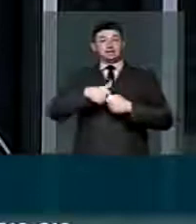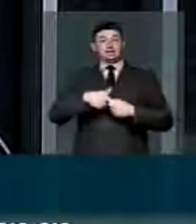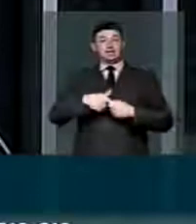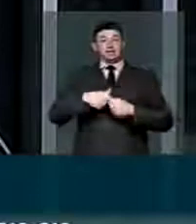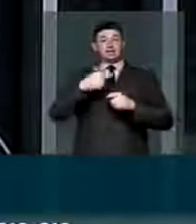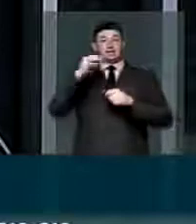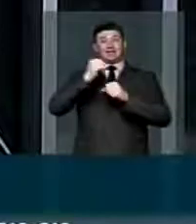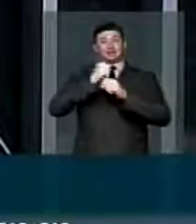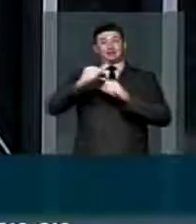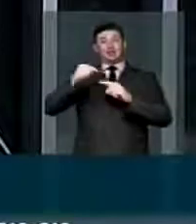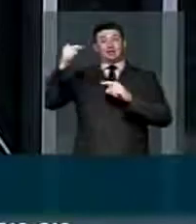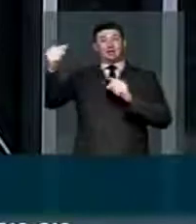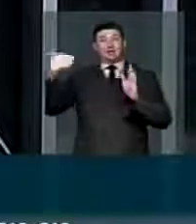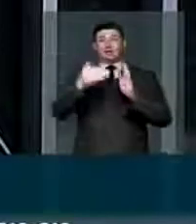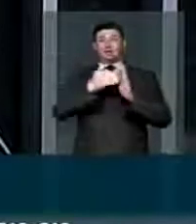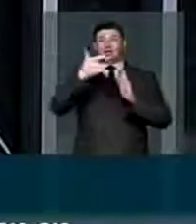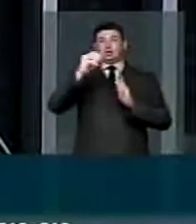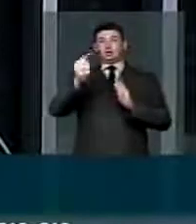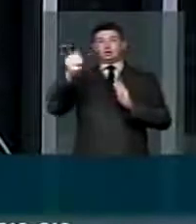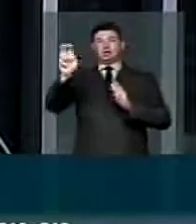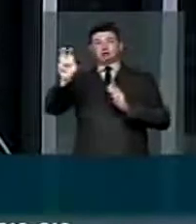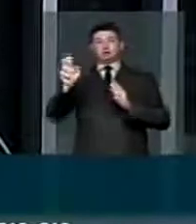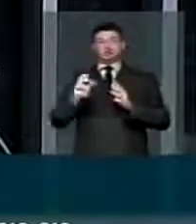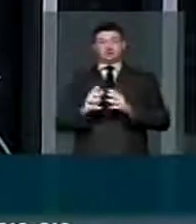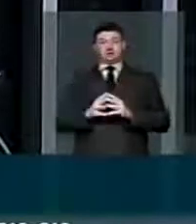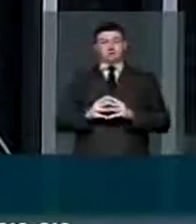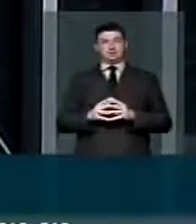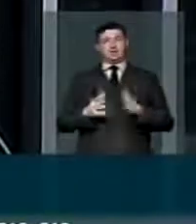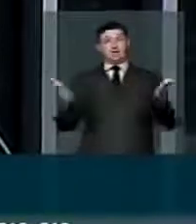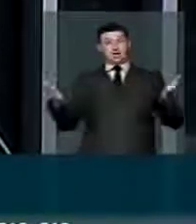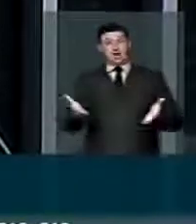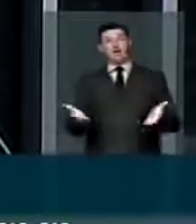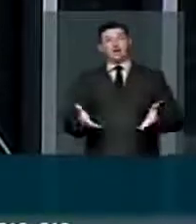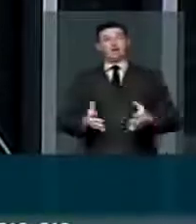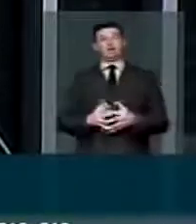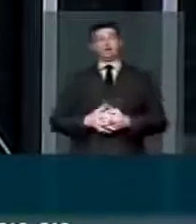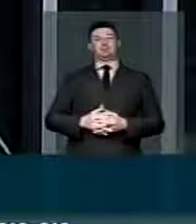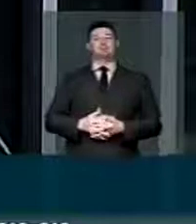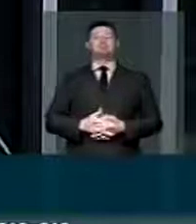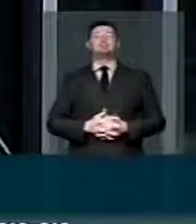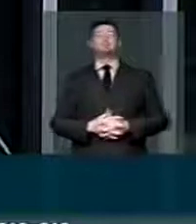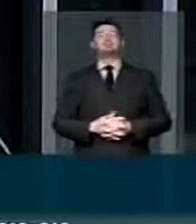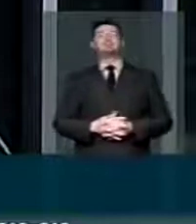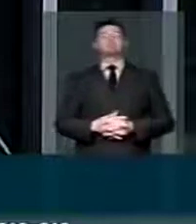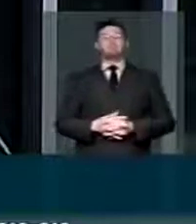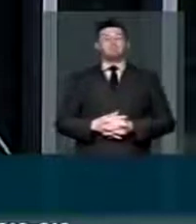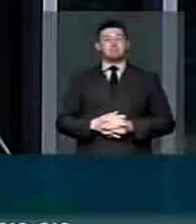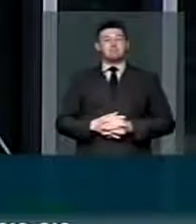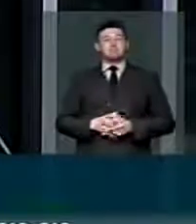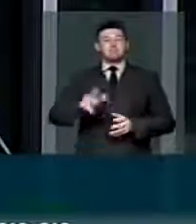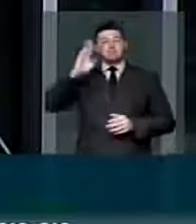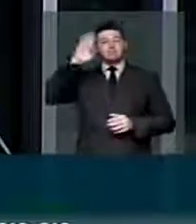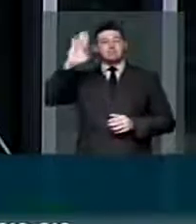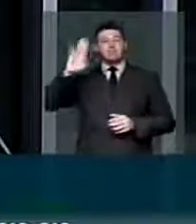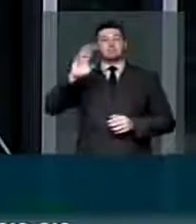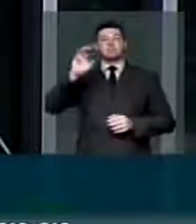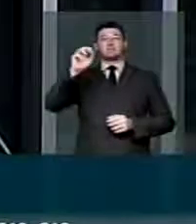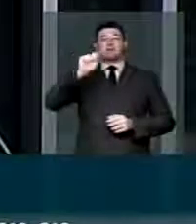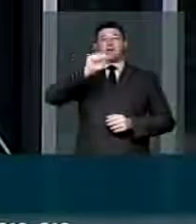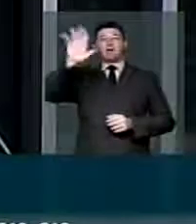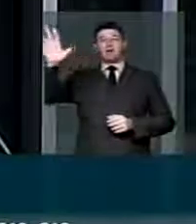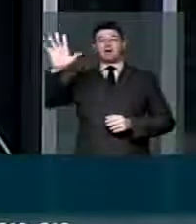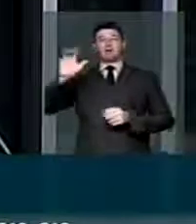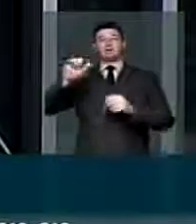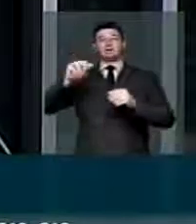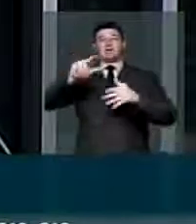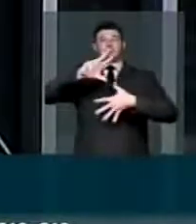década seguinte, até 2015, ou seja, nesse exato momento, com destaque para Ásia,